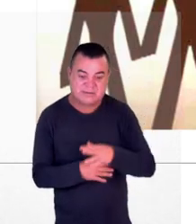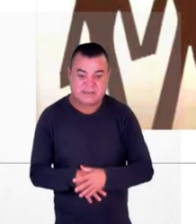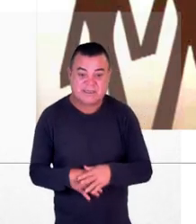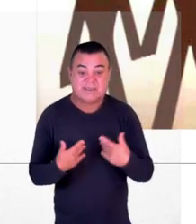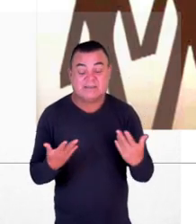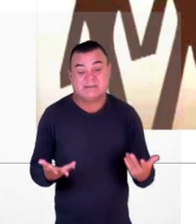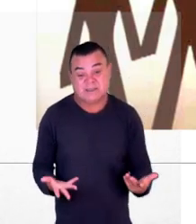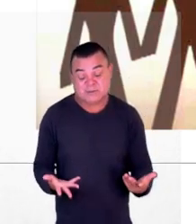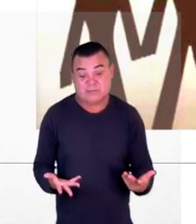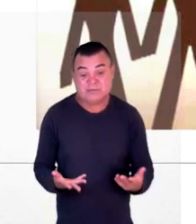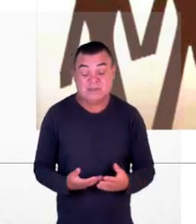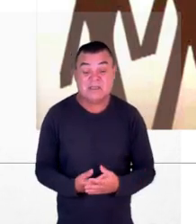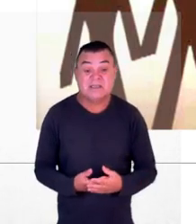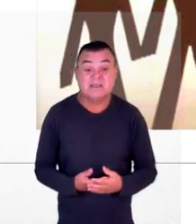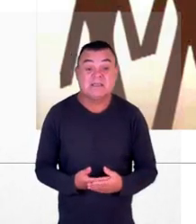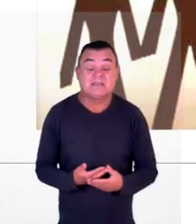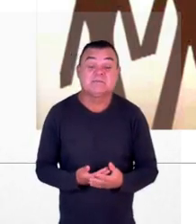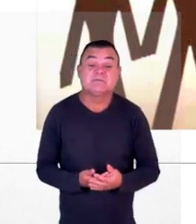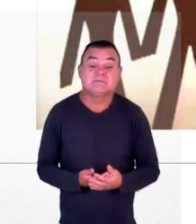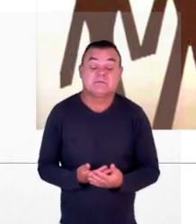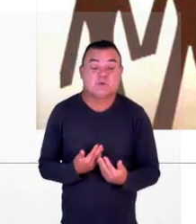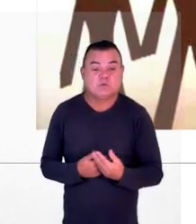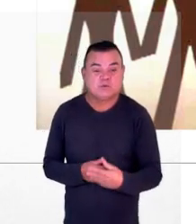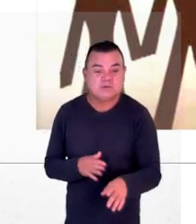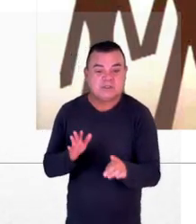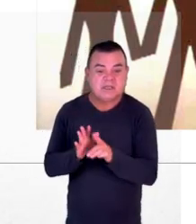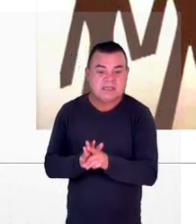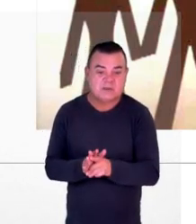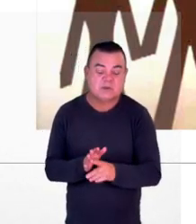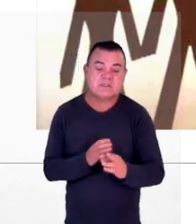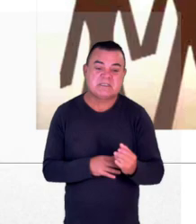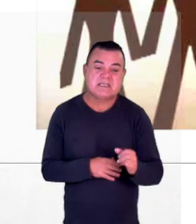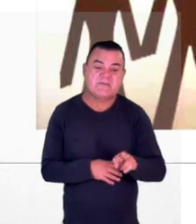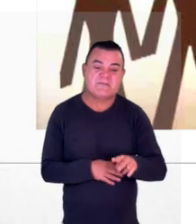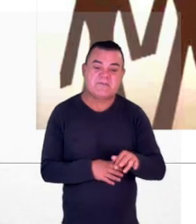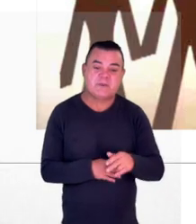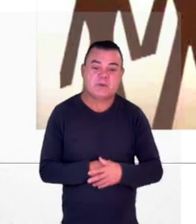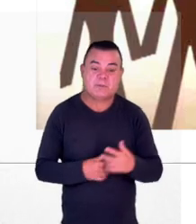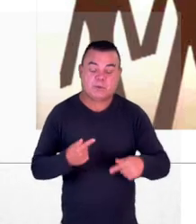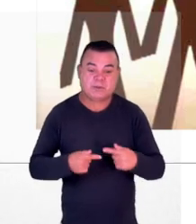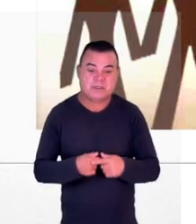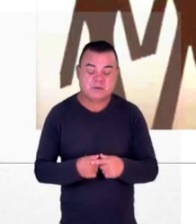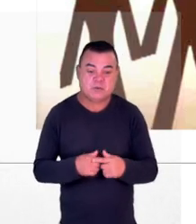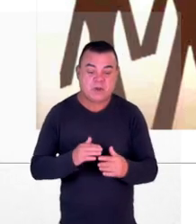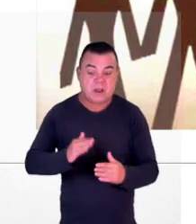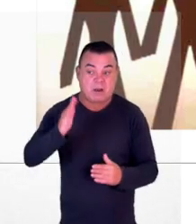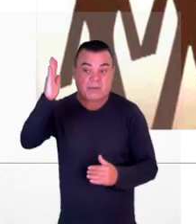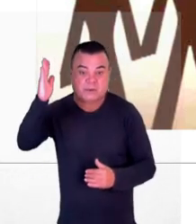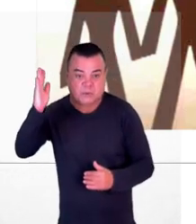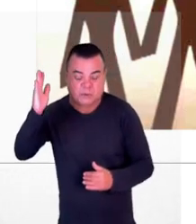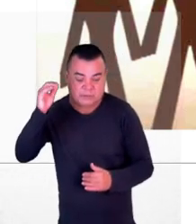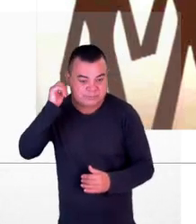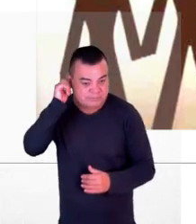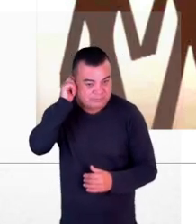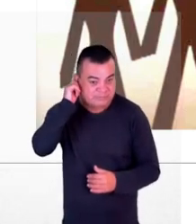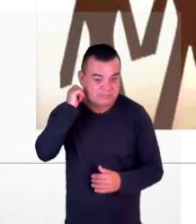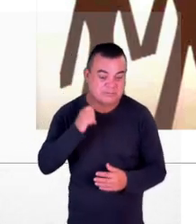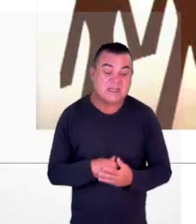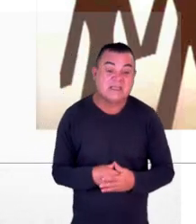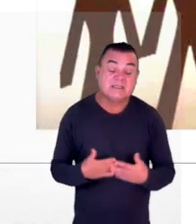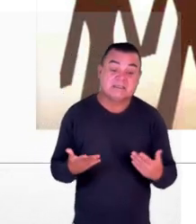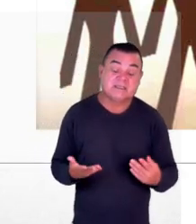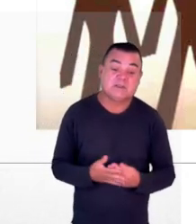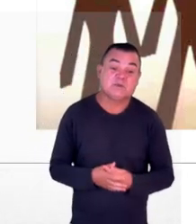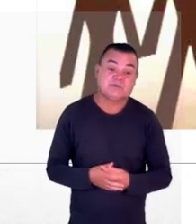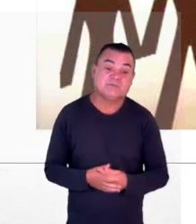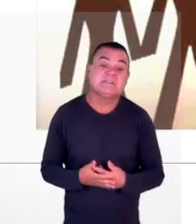aos direitos civis e políticos e ficou um pouco mais eh devagar em relação aos direitos econômicos sociais e culturais situação que